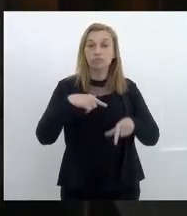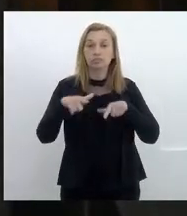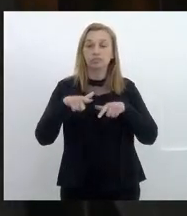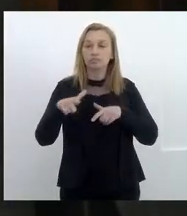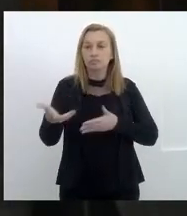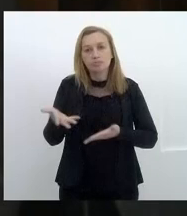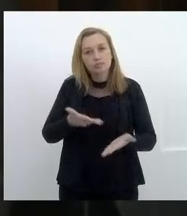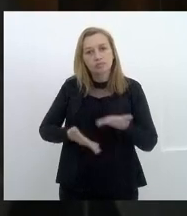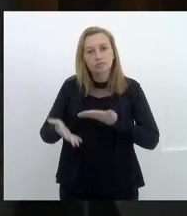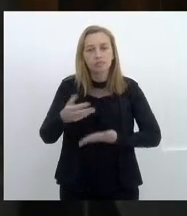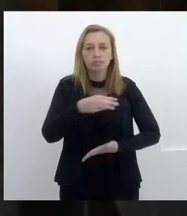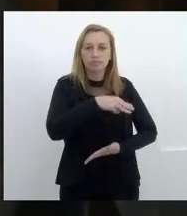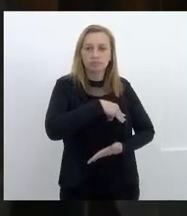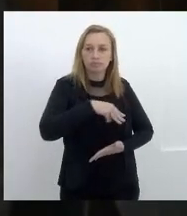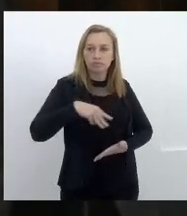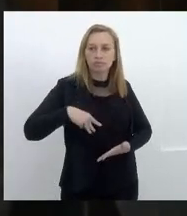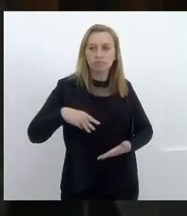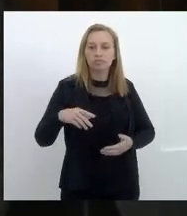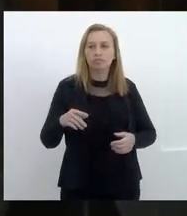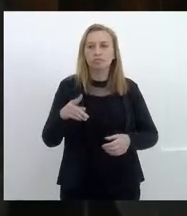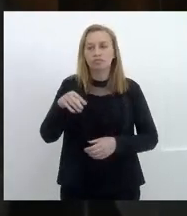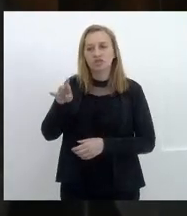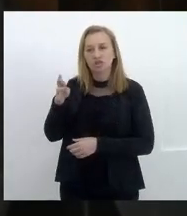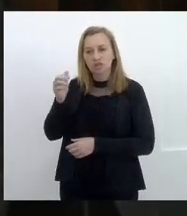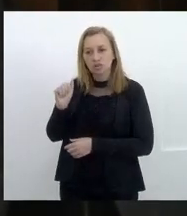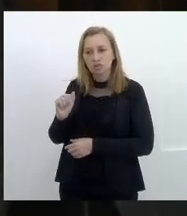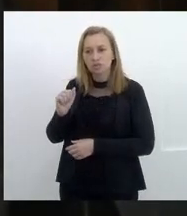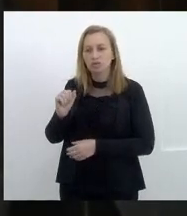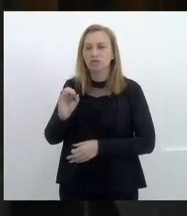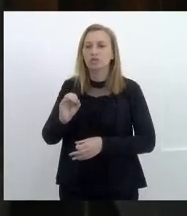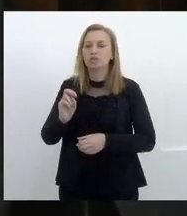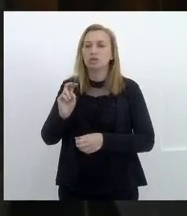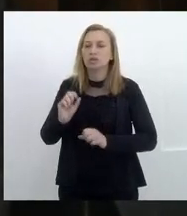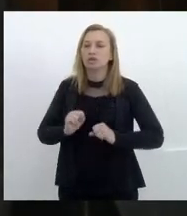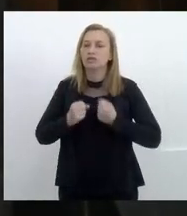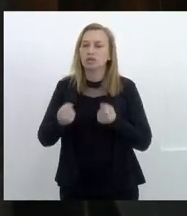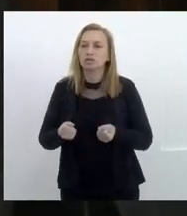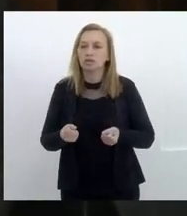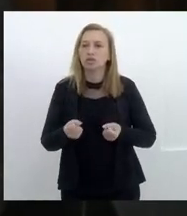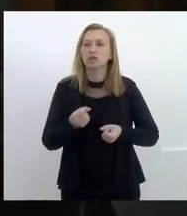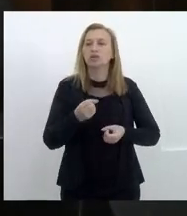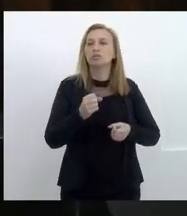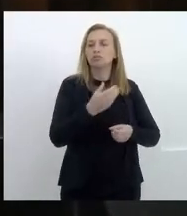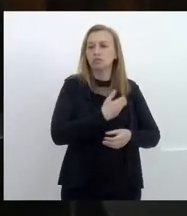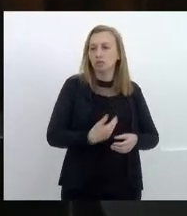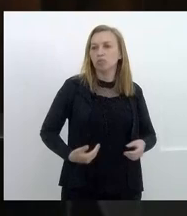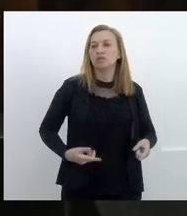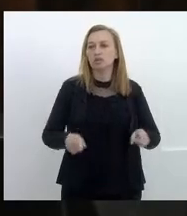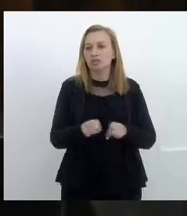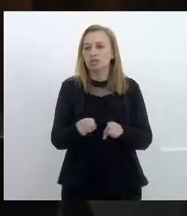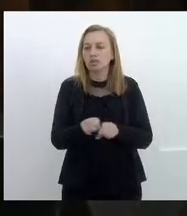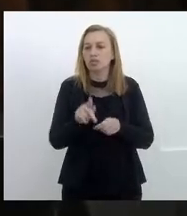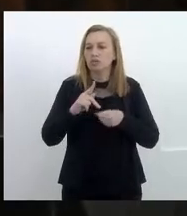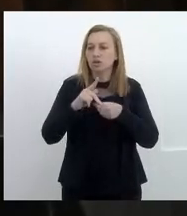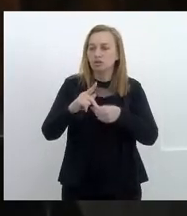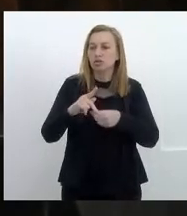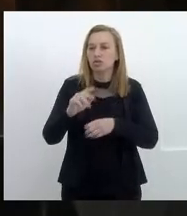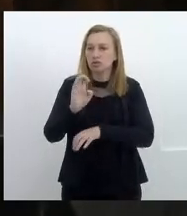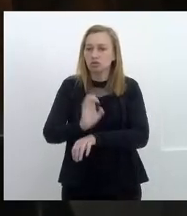em parceria Ministério Público magistratura defensoria pública e procuradoria do estado tentando